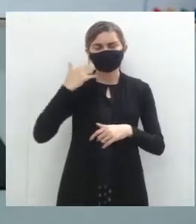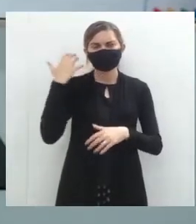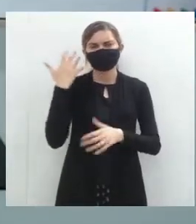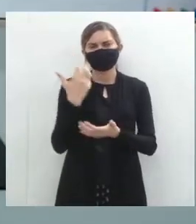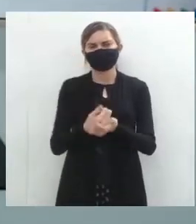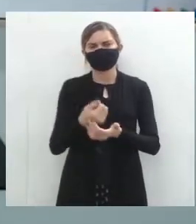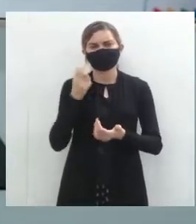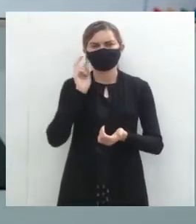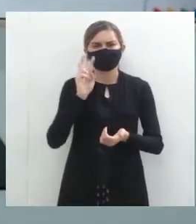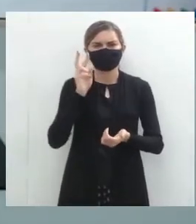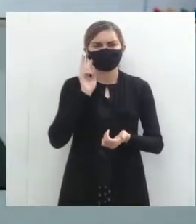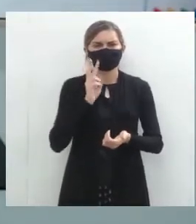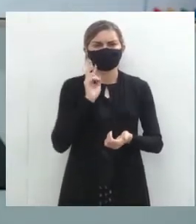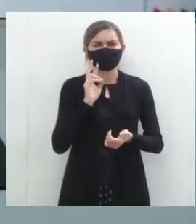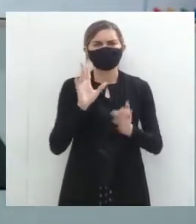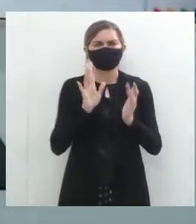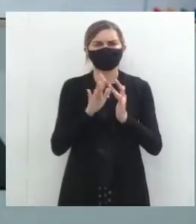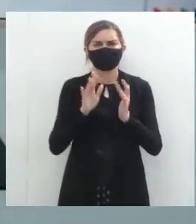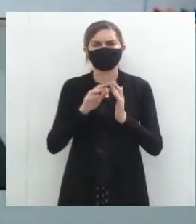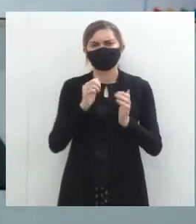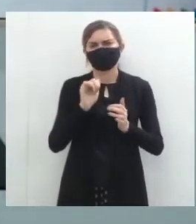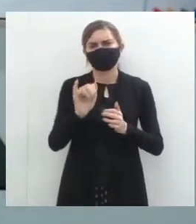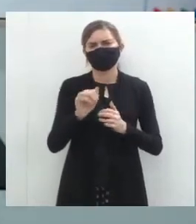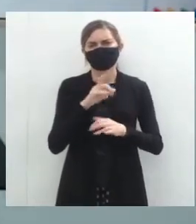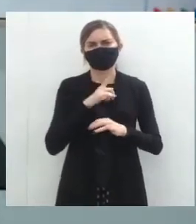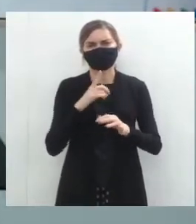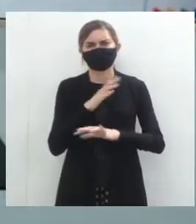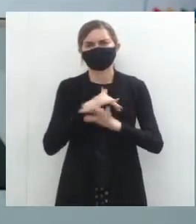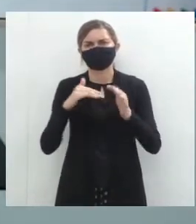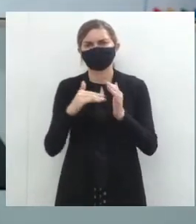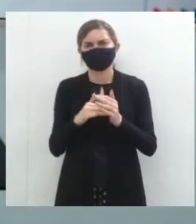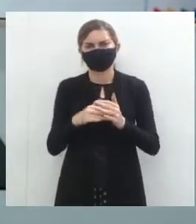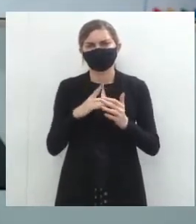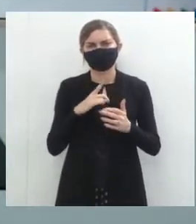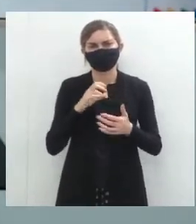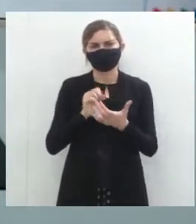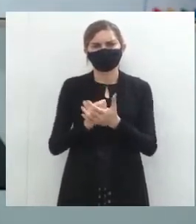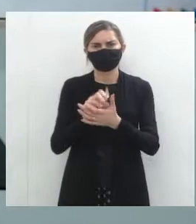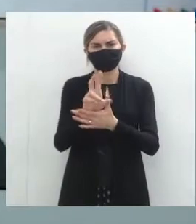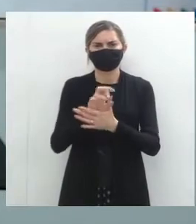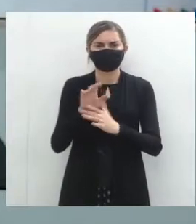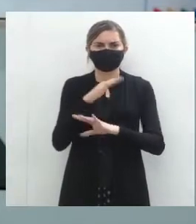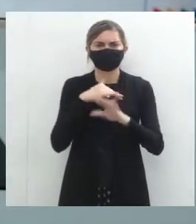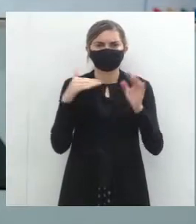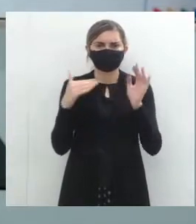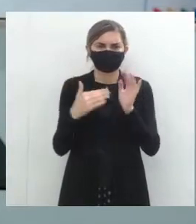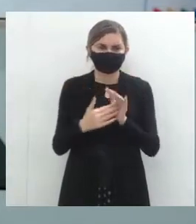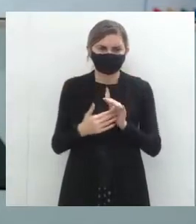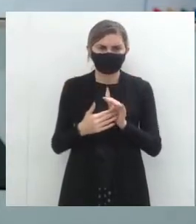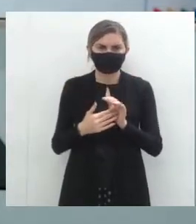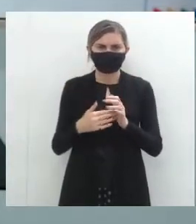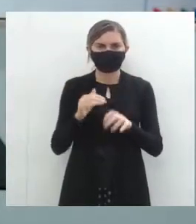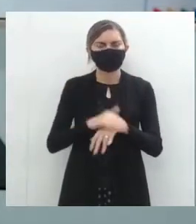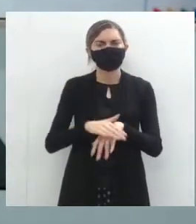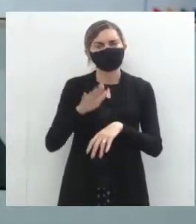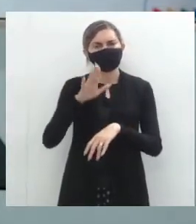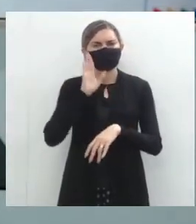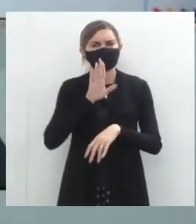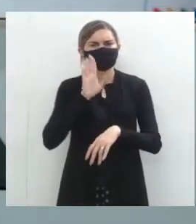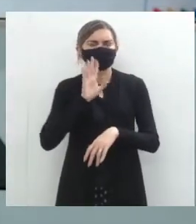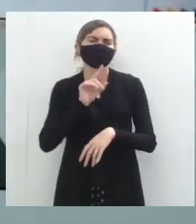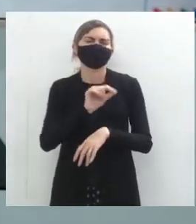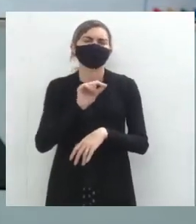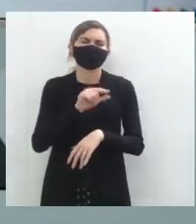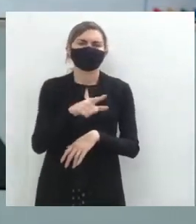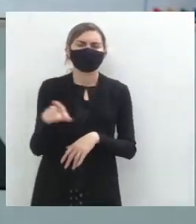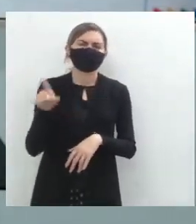E lembre que o Conecta Aí, ele vai ter todas as ferramentas do EducaPE, tudo do EducaPE. E o mais legal, você